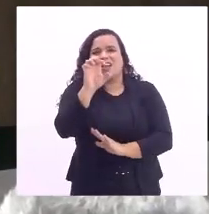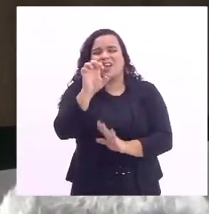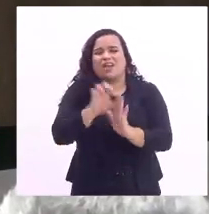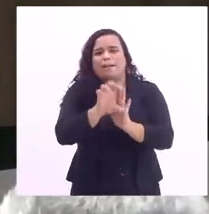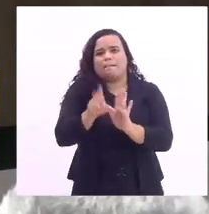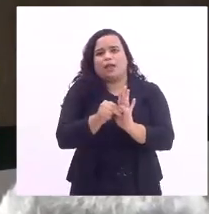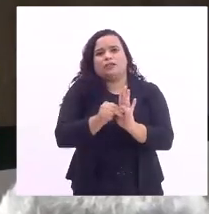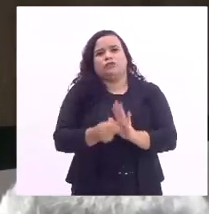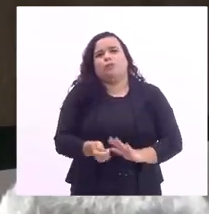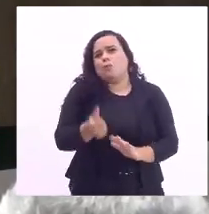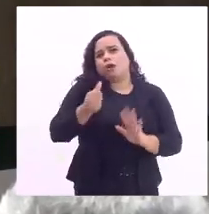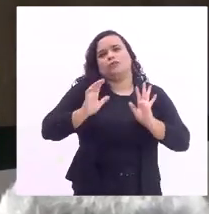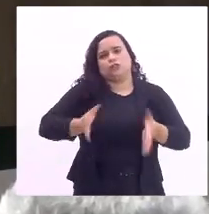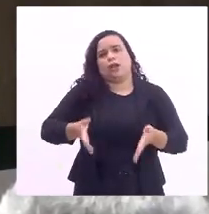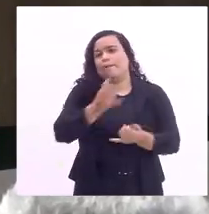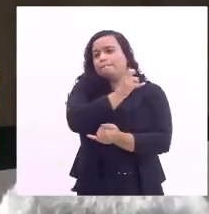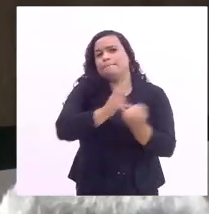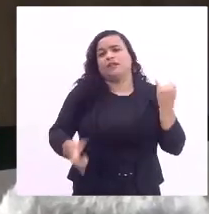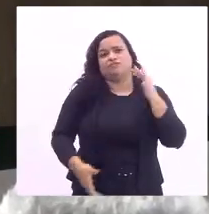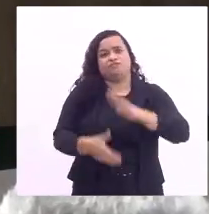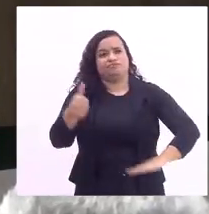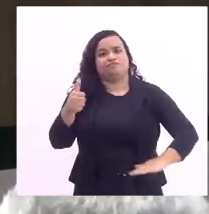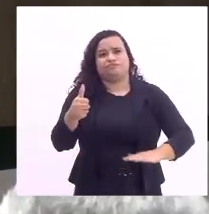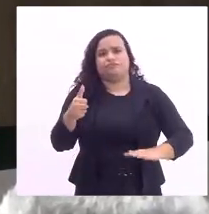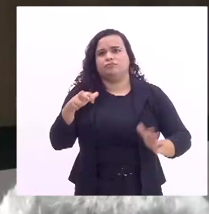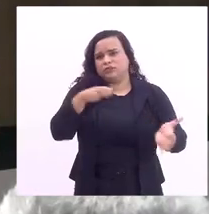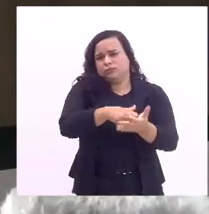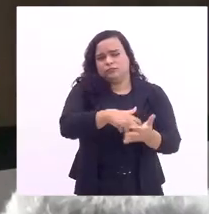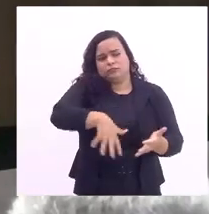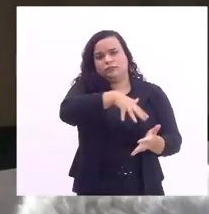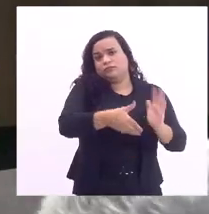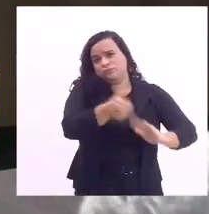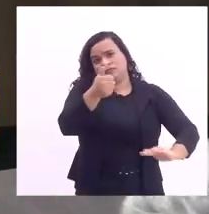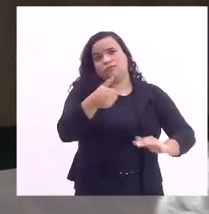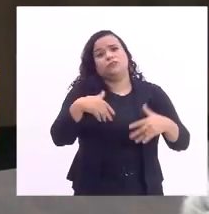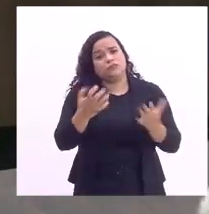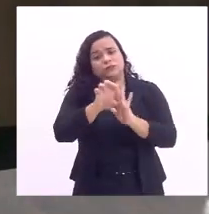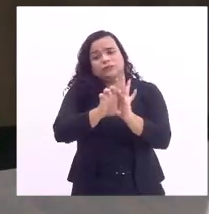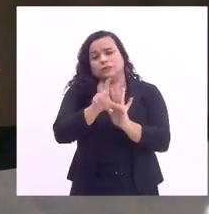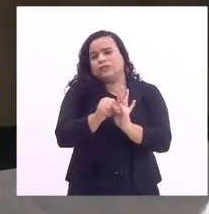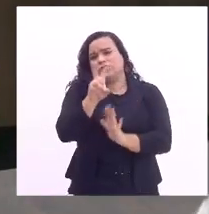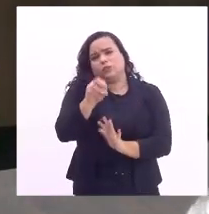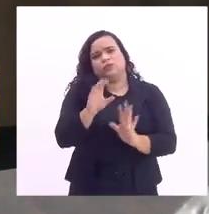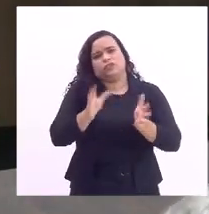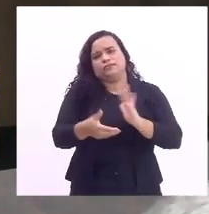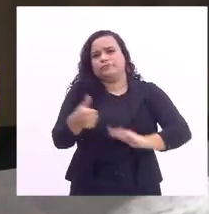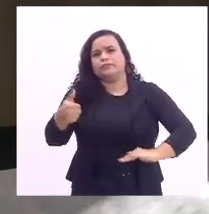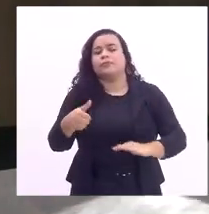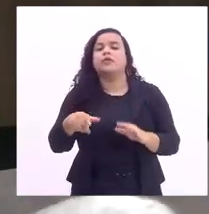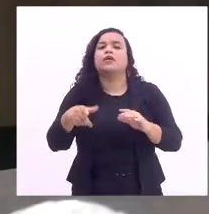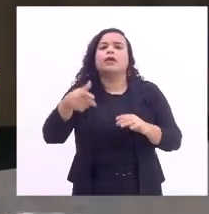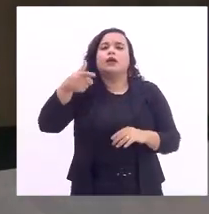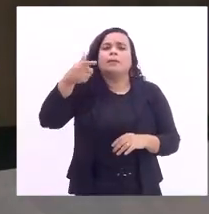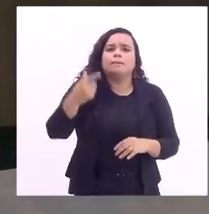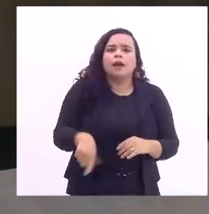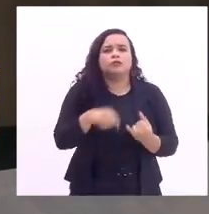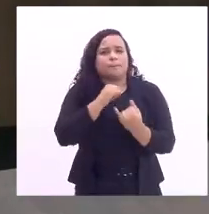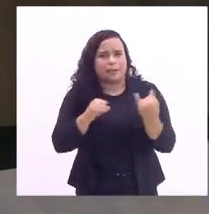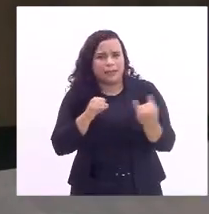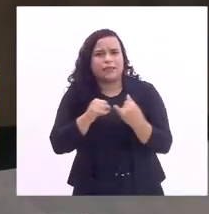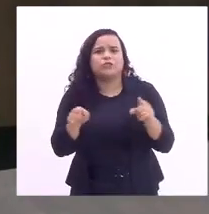se exauriram por si só quando tira a parte correcional. E as outras emendas, dessas demais emendas, a metade das